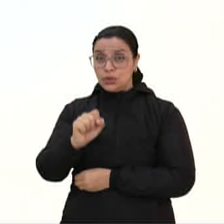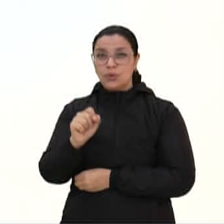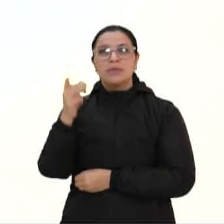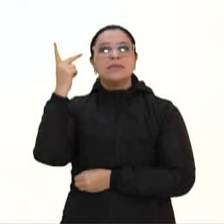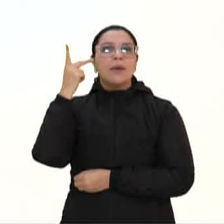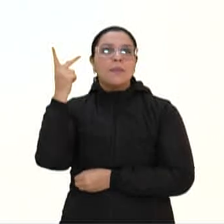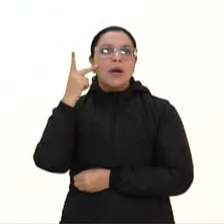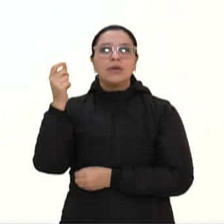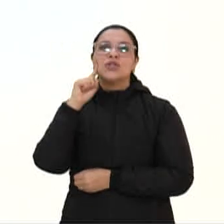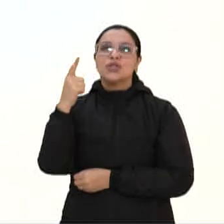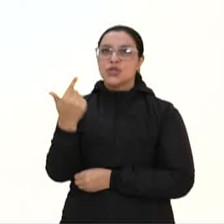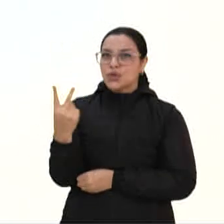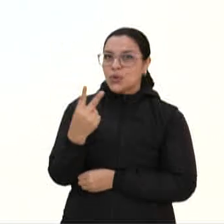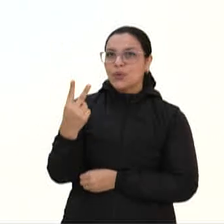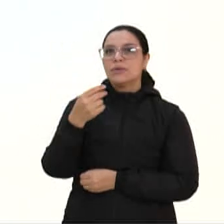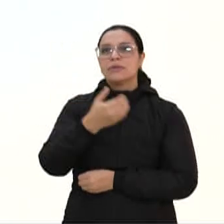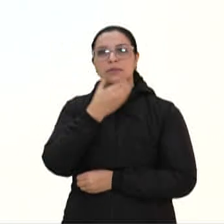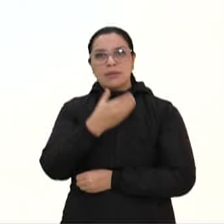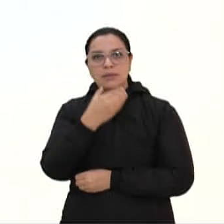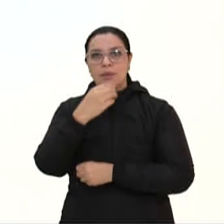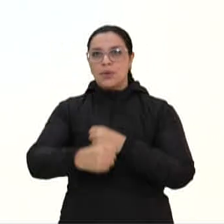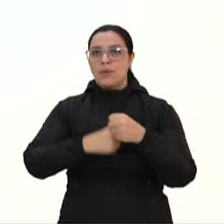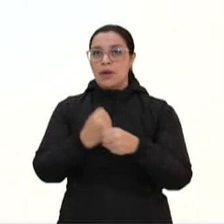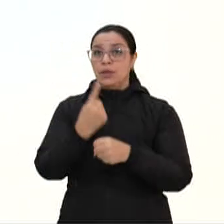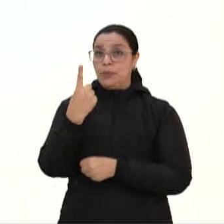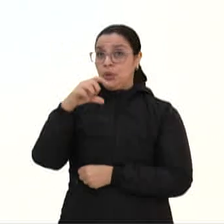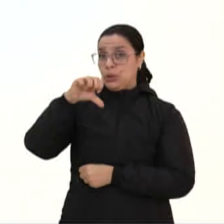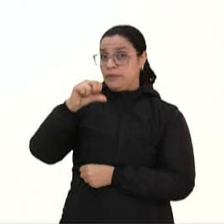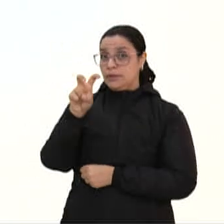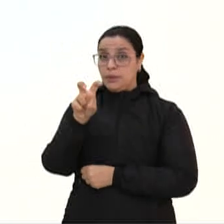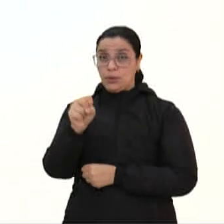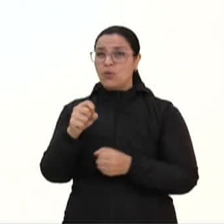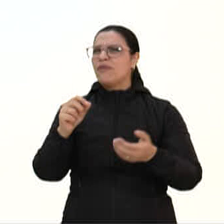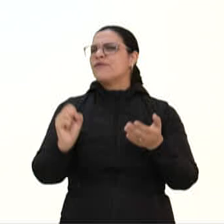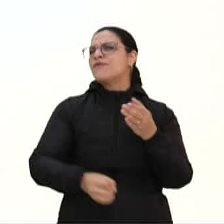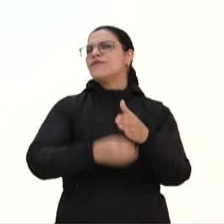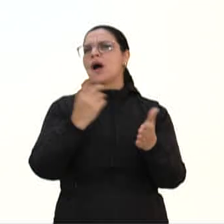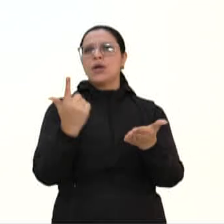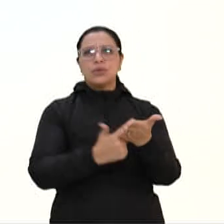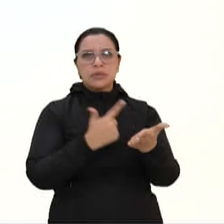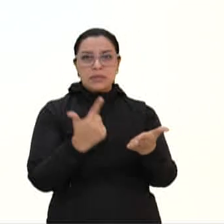de dezembro de 1951. Escreveu diversas obras de literatura